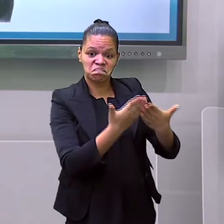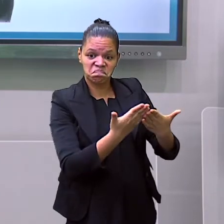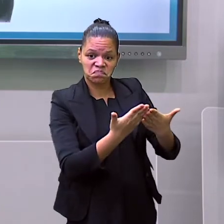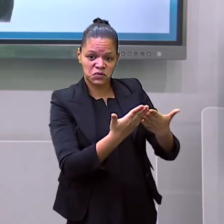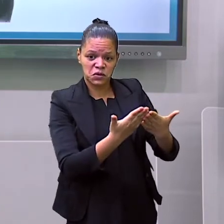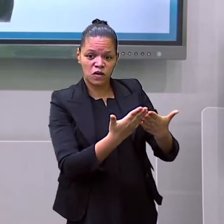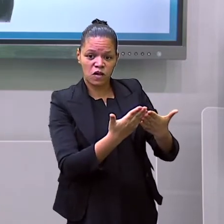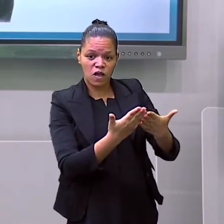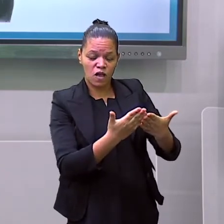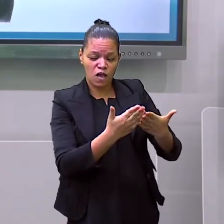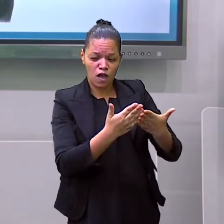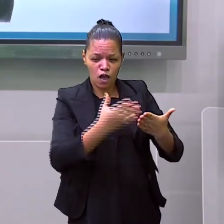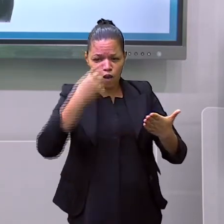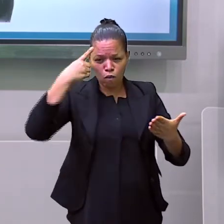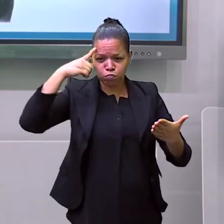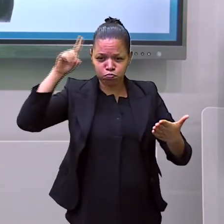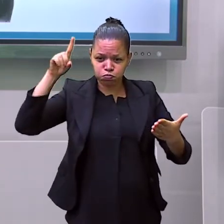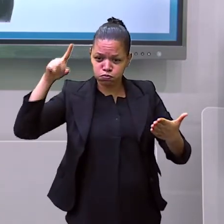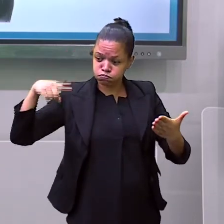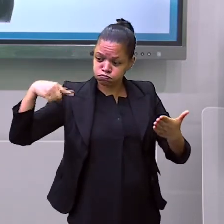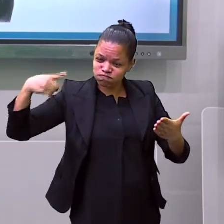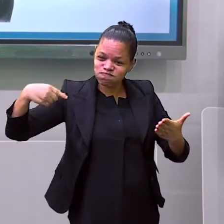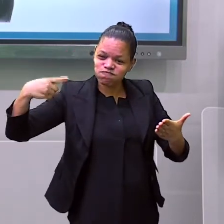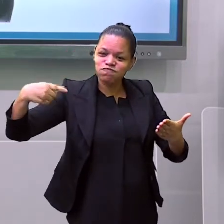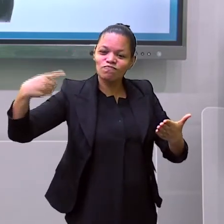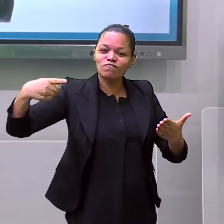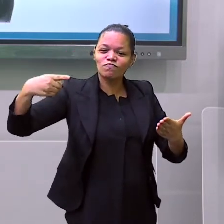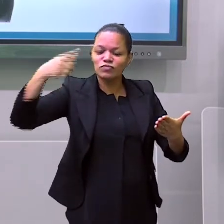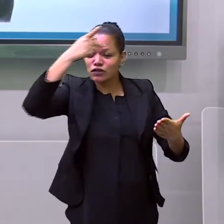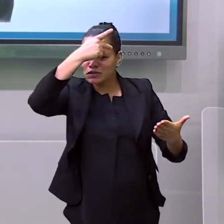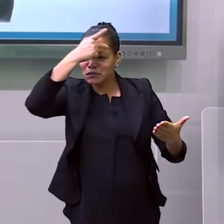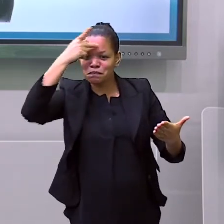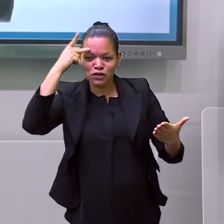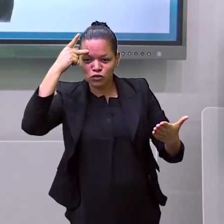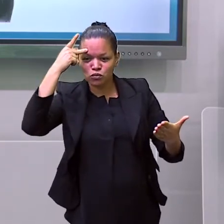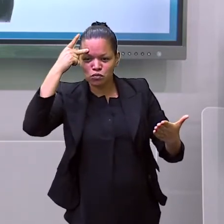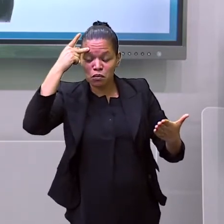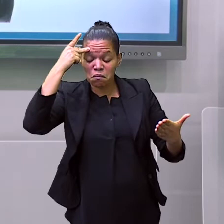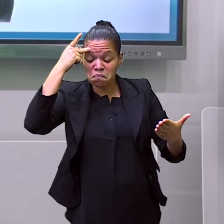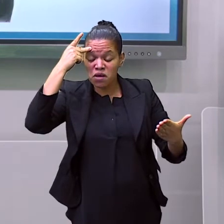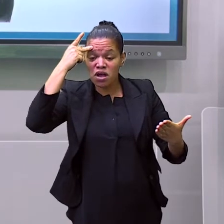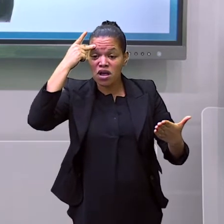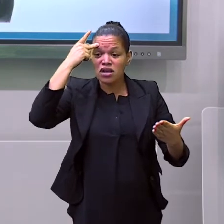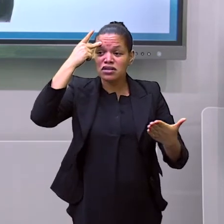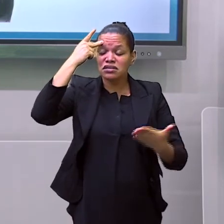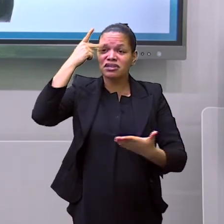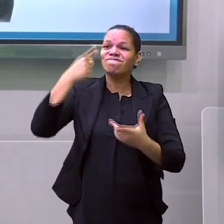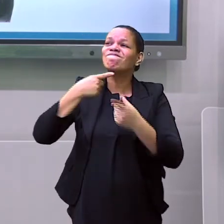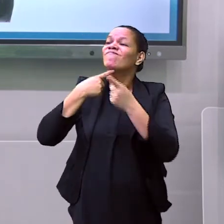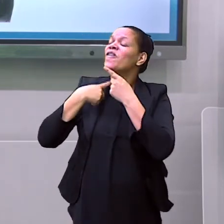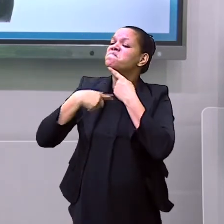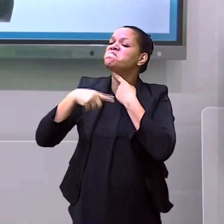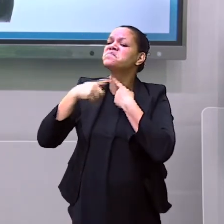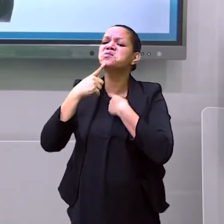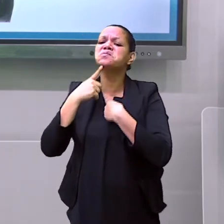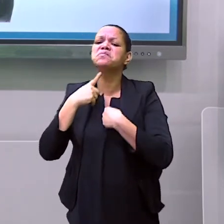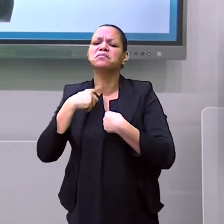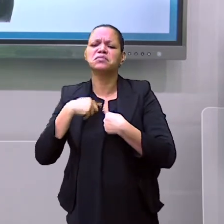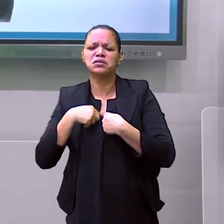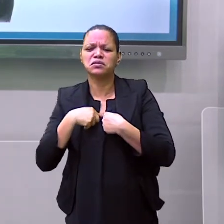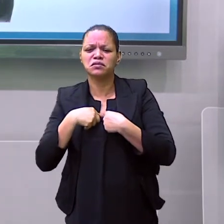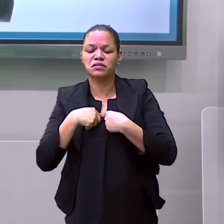mesmo tendo sido escritos por pessoas que não tinham a intenção de tornar as suas